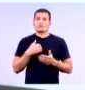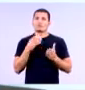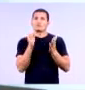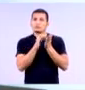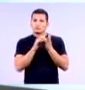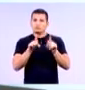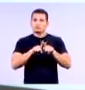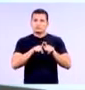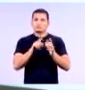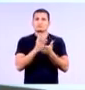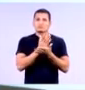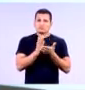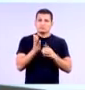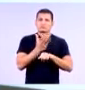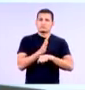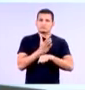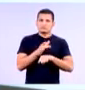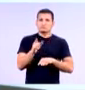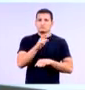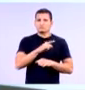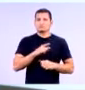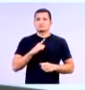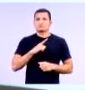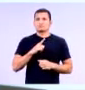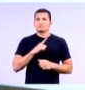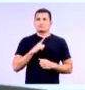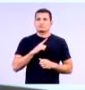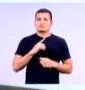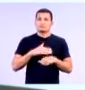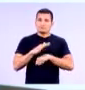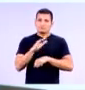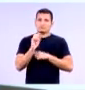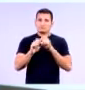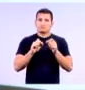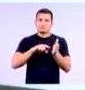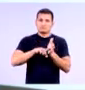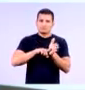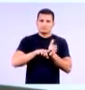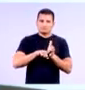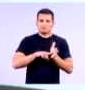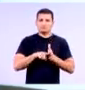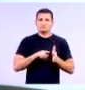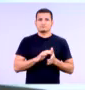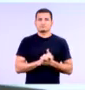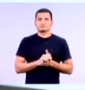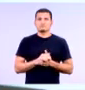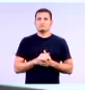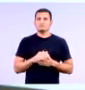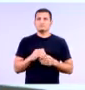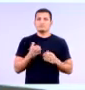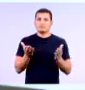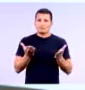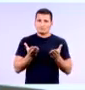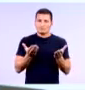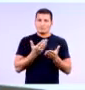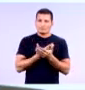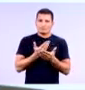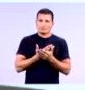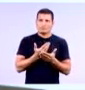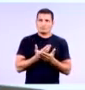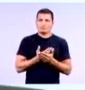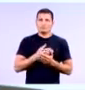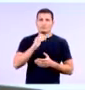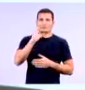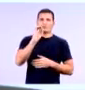também, para vocês terem mais o que pesquisar. Bem, gente, vamos lá. A aula de hoje, como falei, é